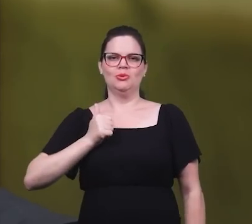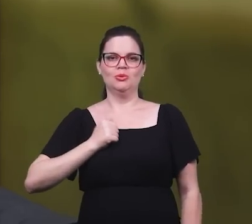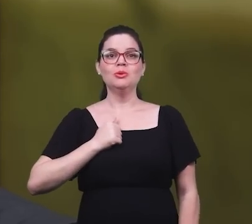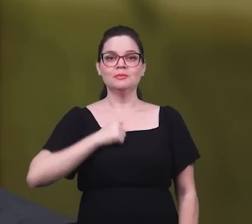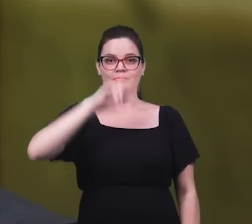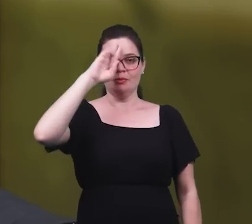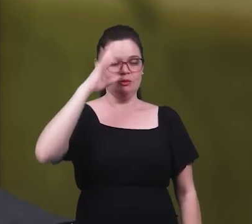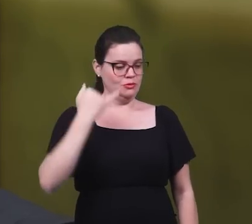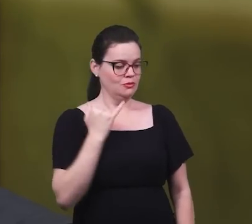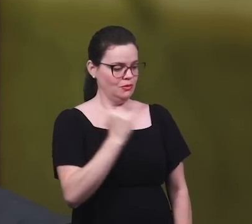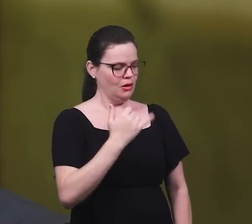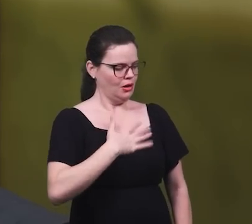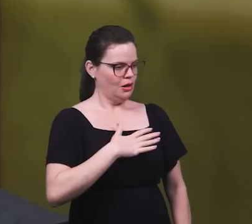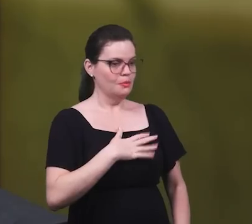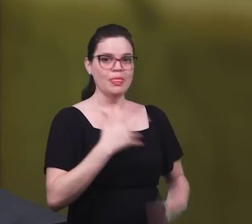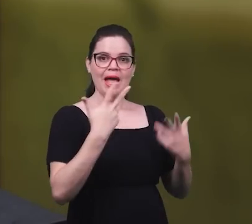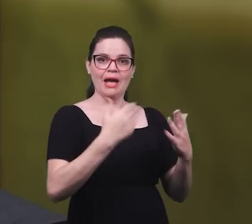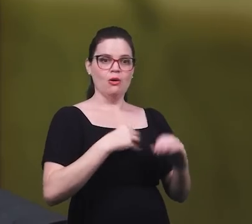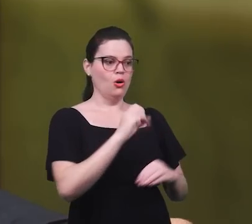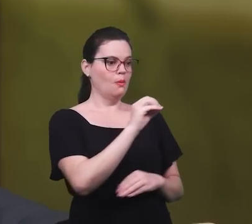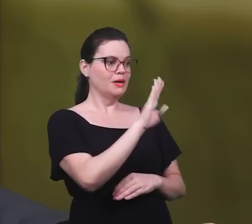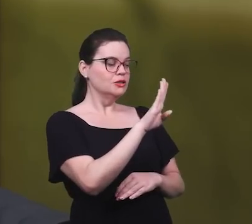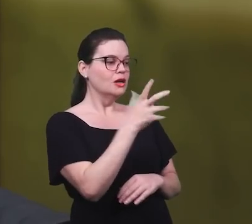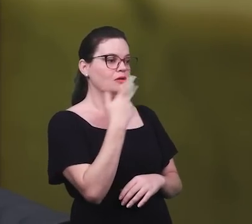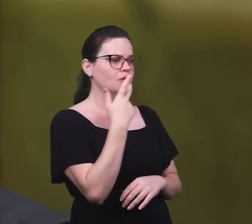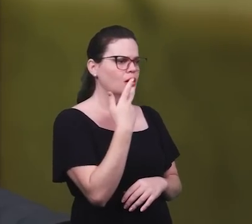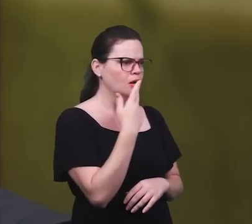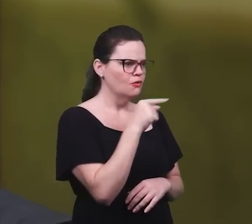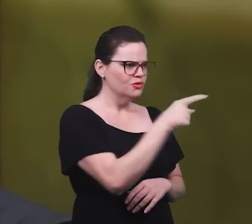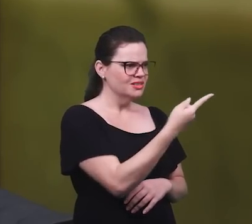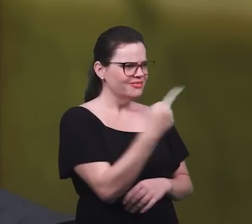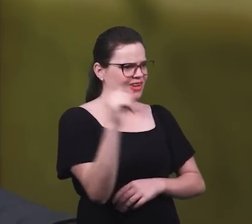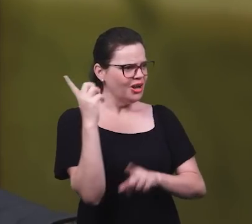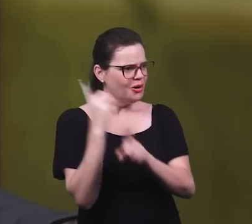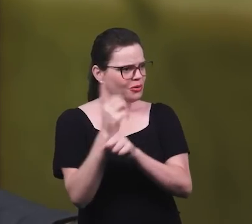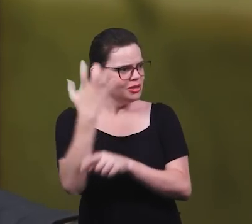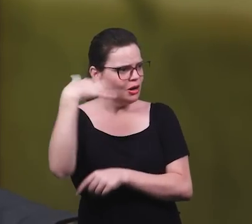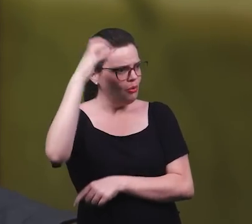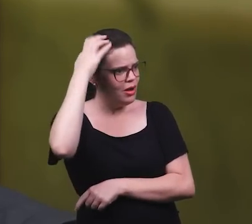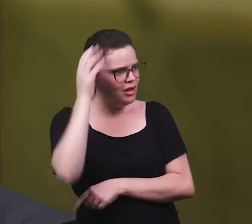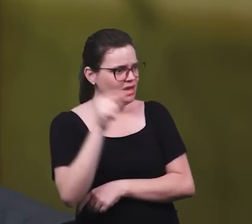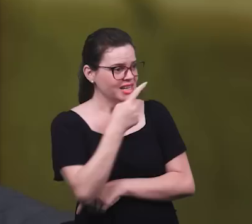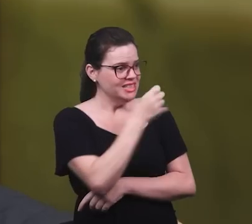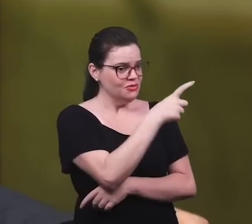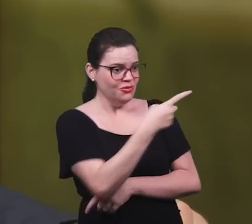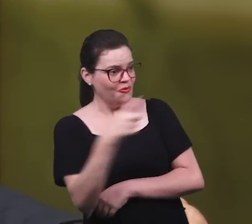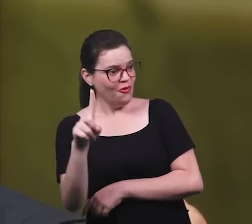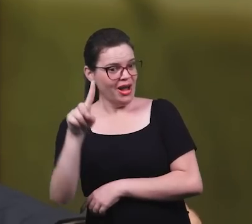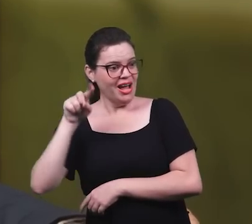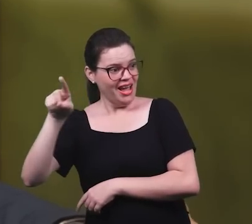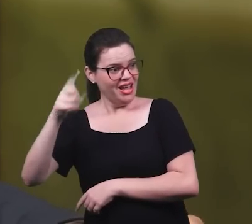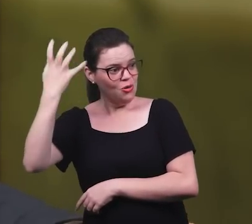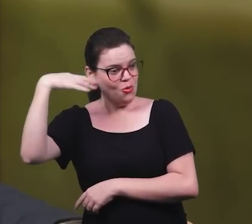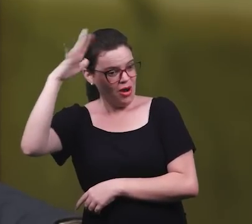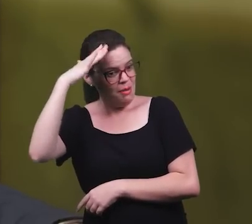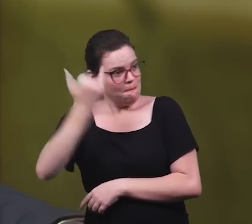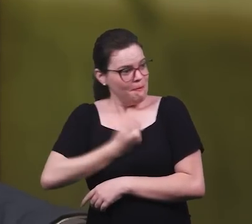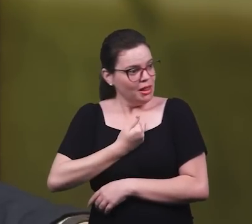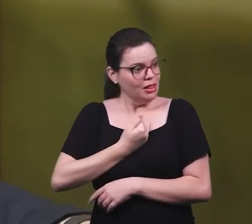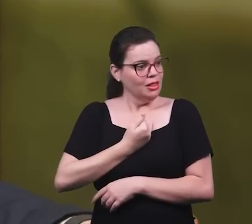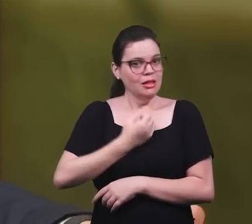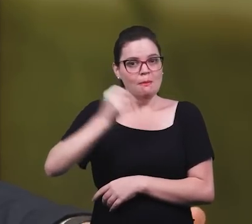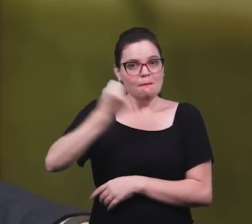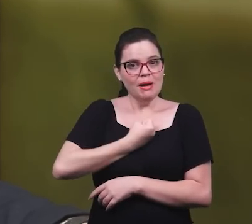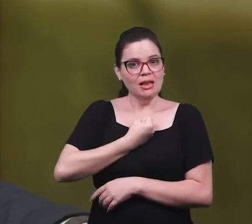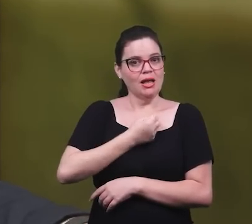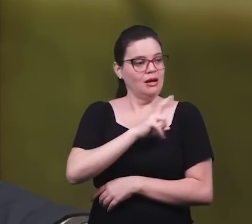fica tranquilo. Eu vou me encontrar com Acabe. Eu só quero esse encontro com ele. Mas olha, vai passar. E o momento que nós estamos vivendo, às vezes, é